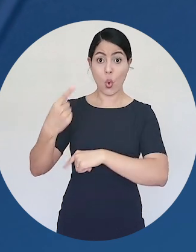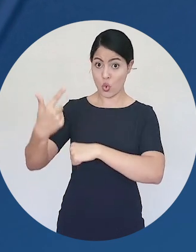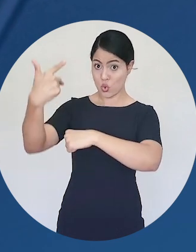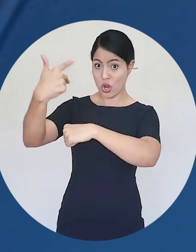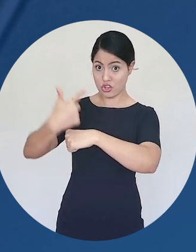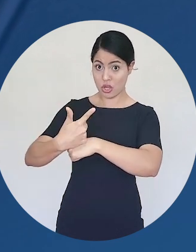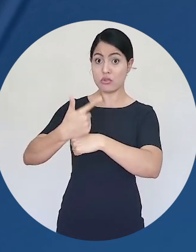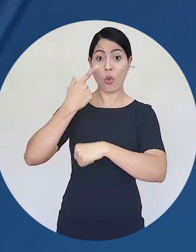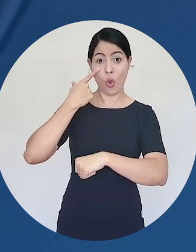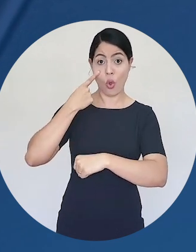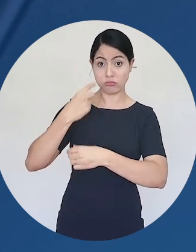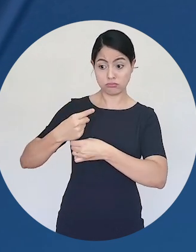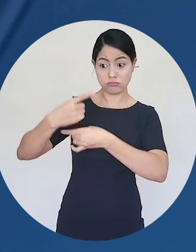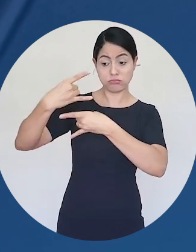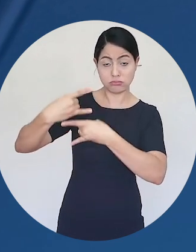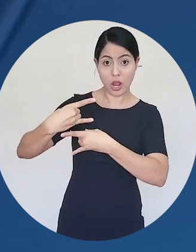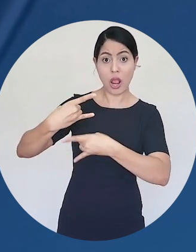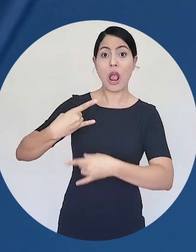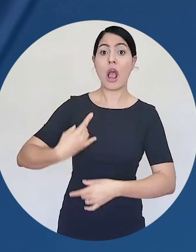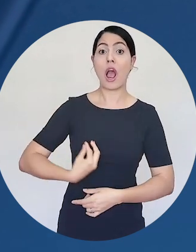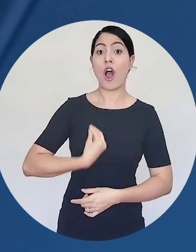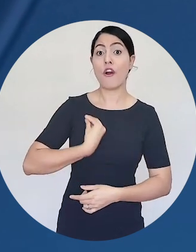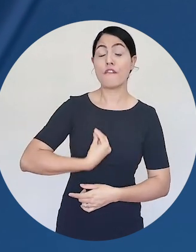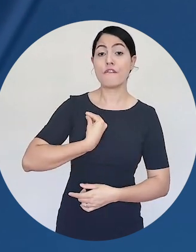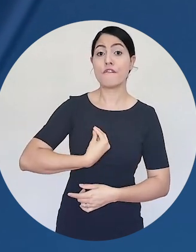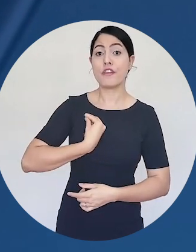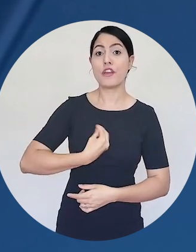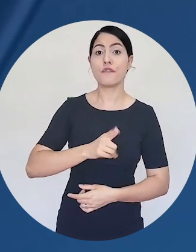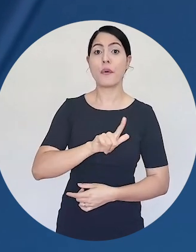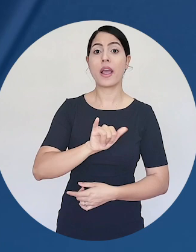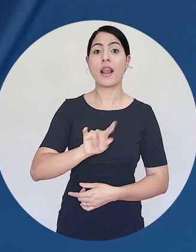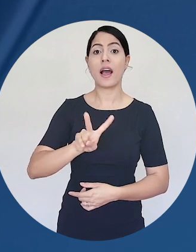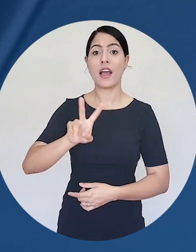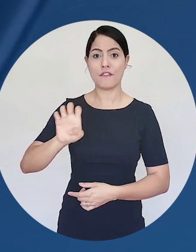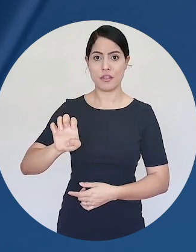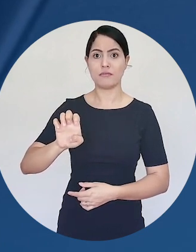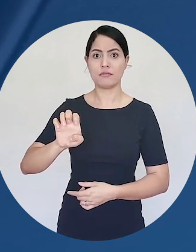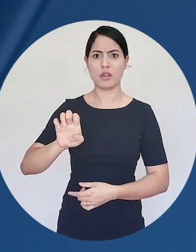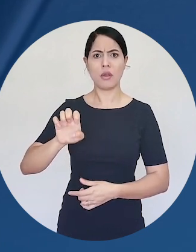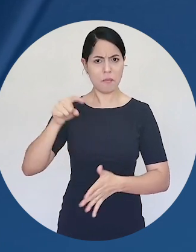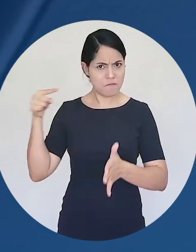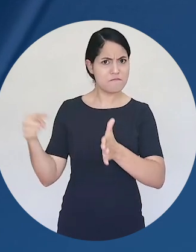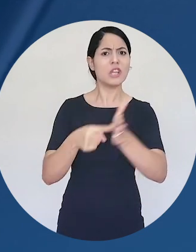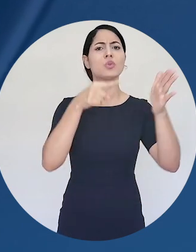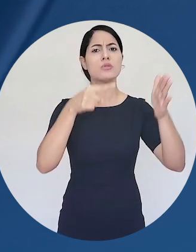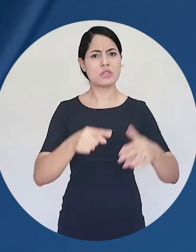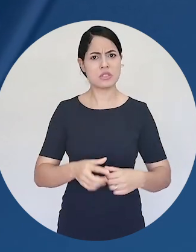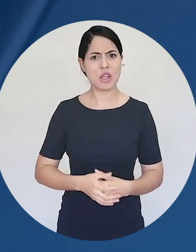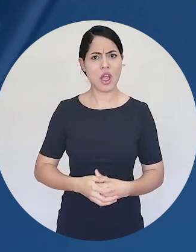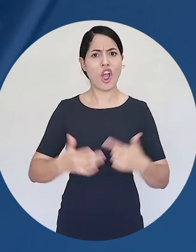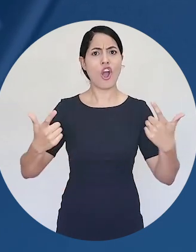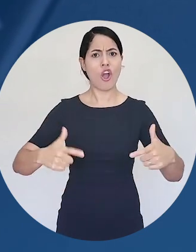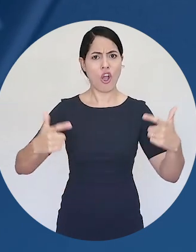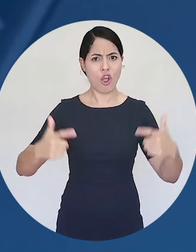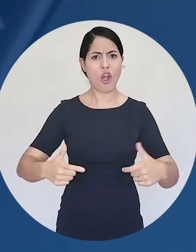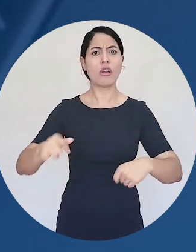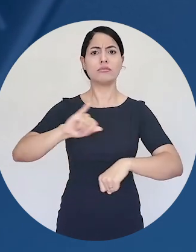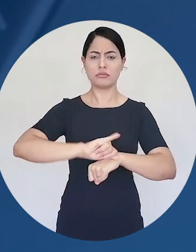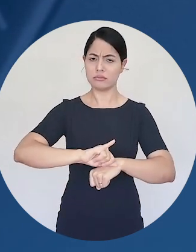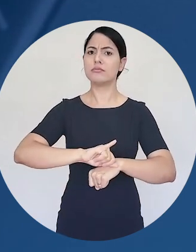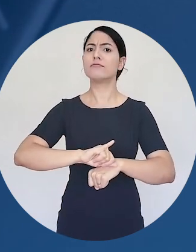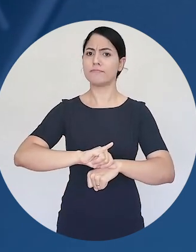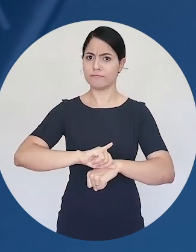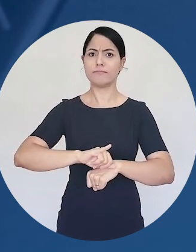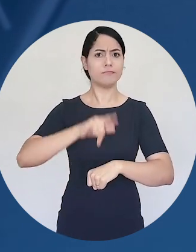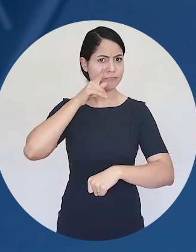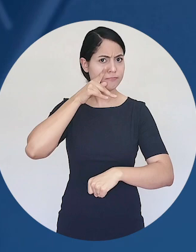Outro registro dos abusos aconteceu ao vivo. O advogado estava em live na rede social para denunciar o que estava acontecendo na